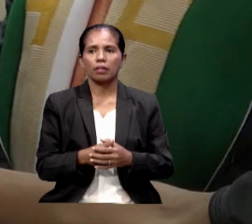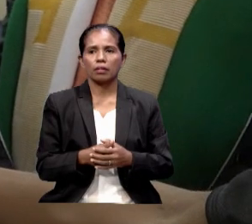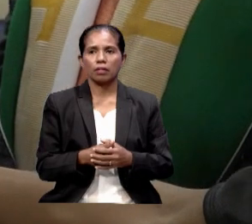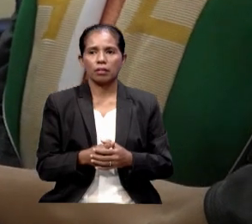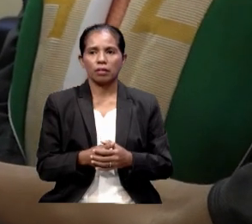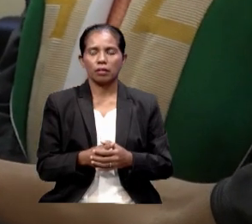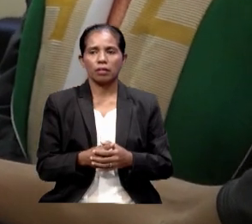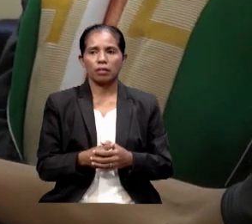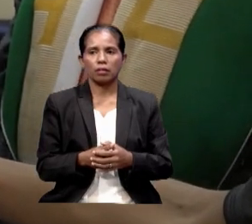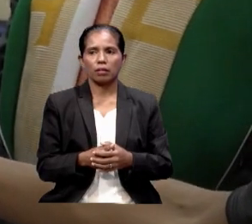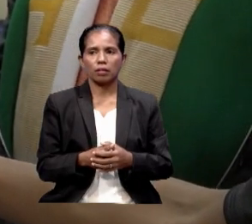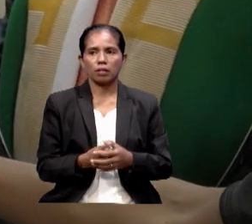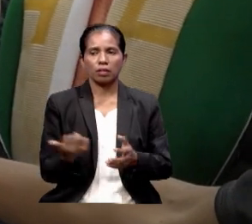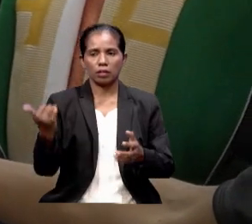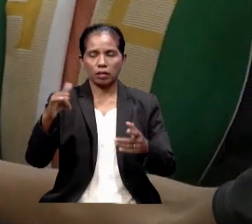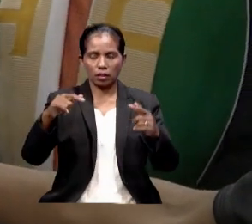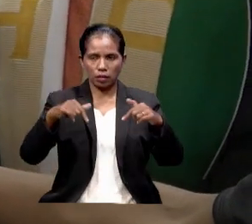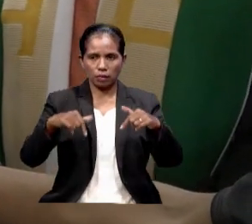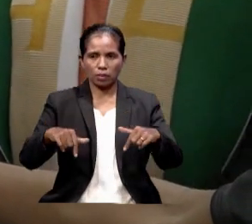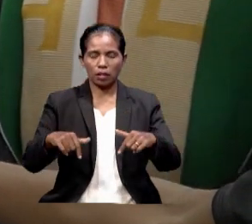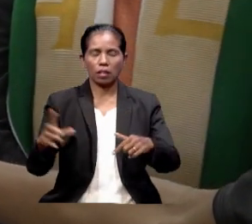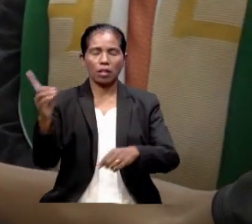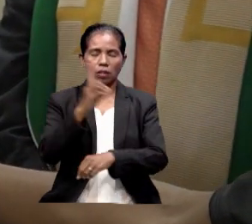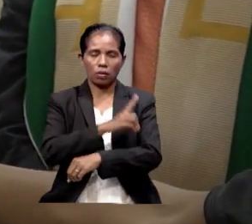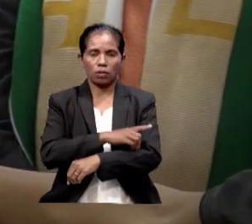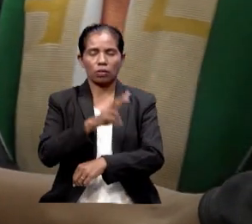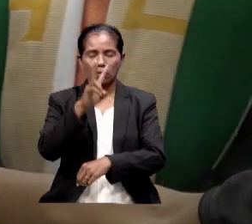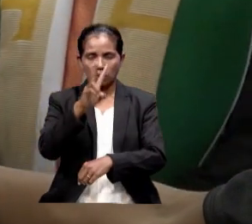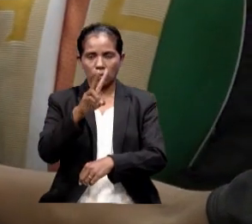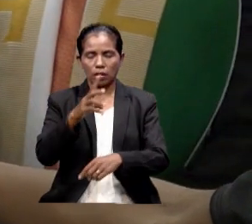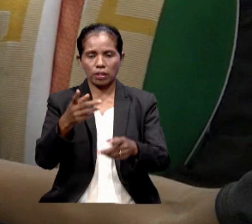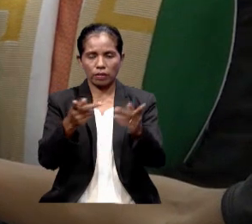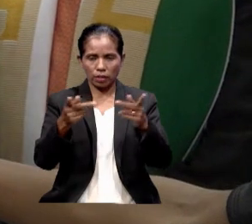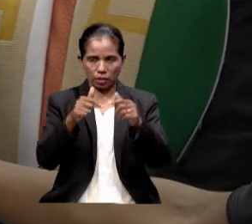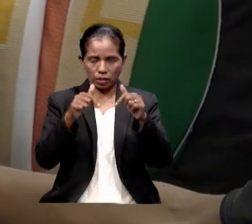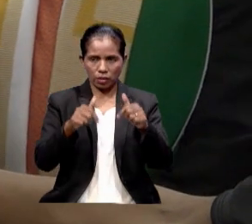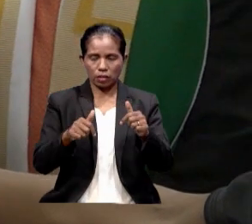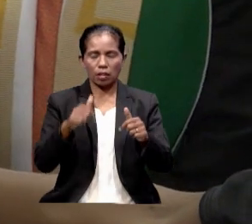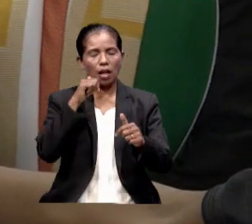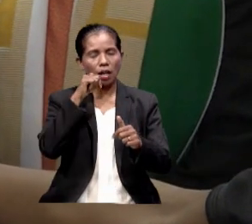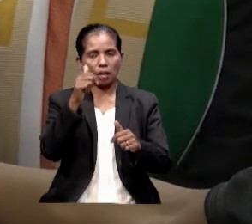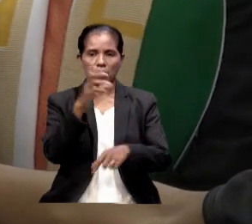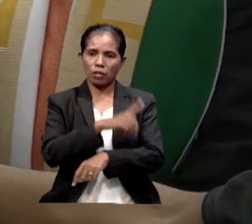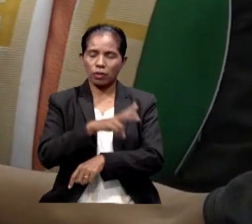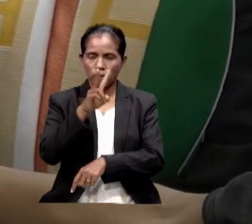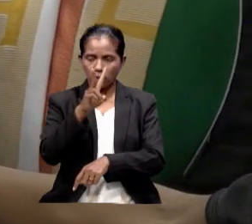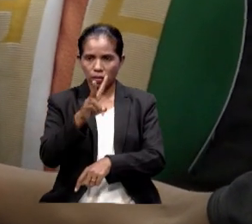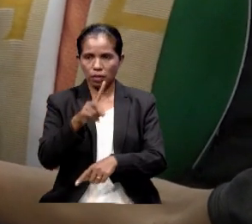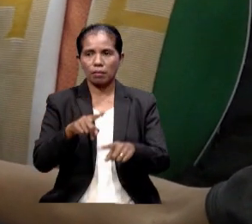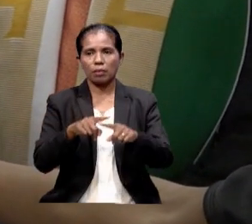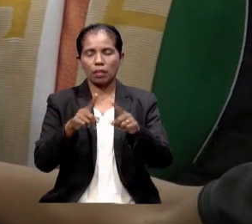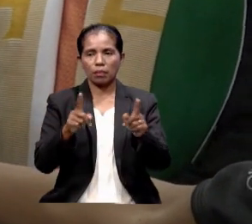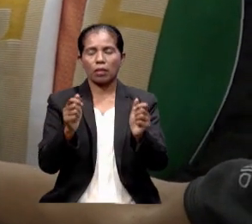Avião, o Sr. Mai, Loruona, e Né, Toaba Lordolo, Avião